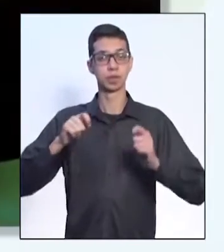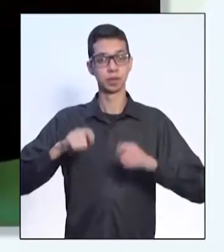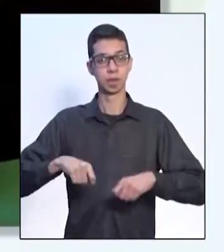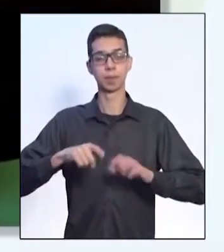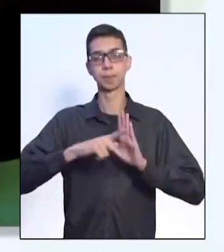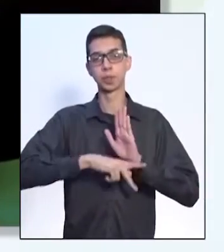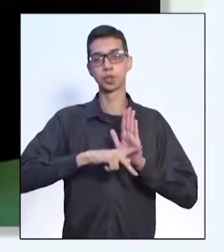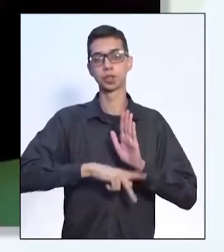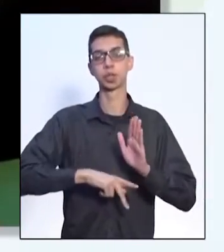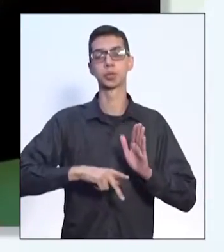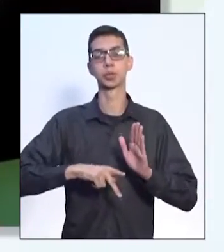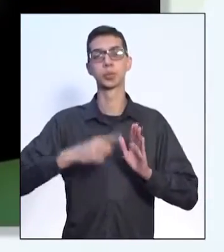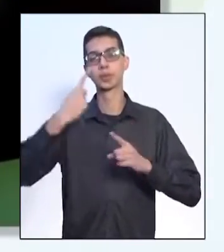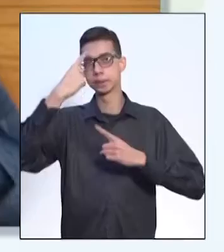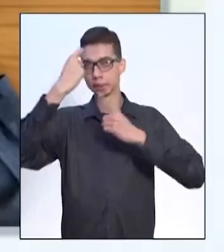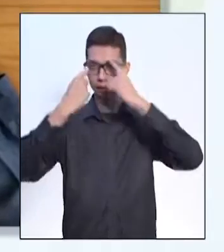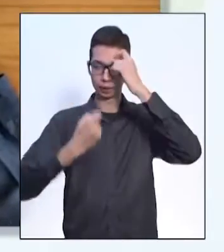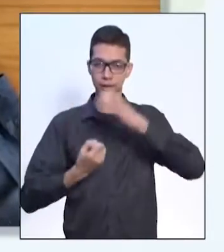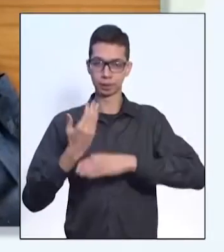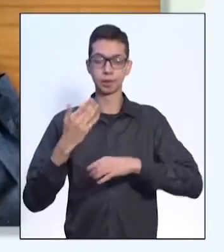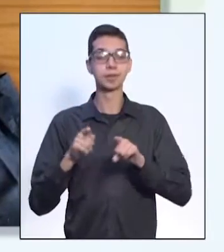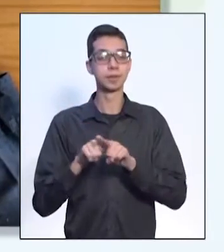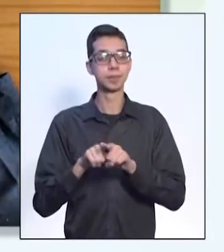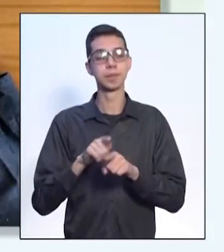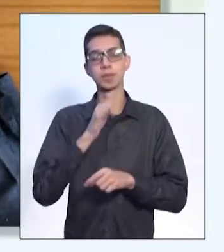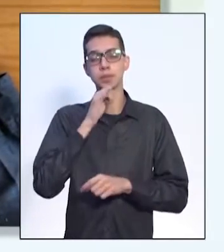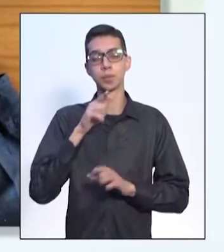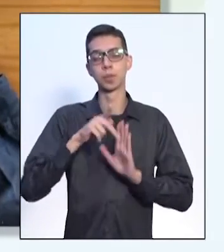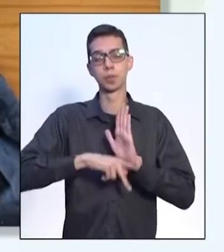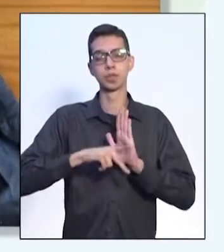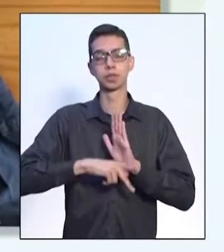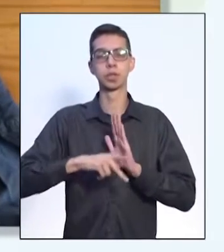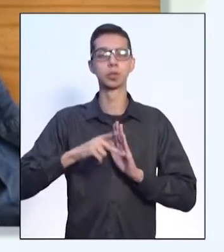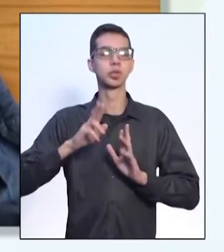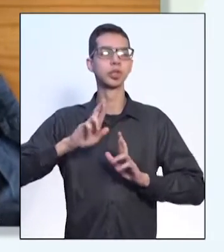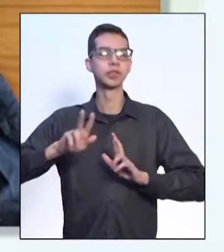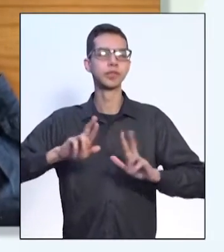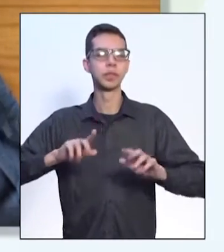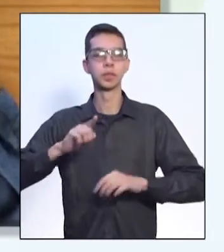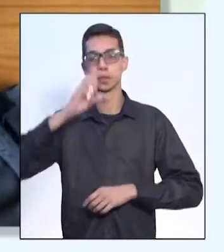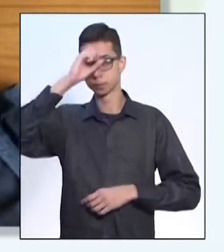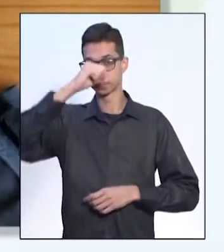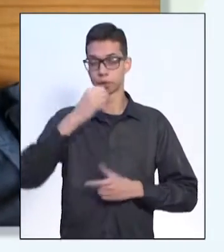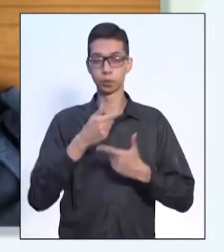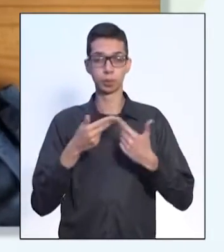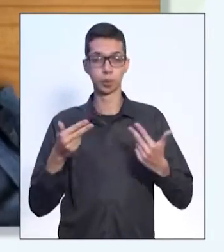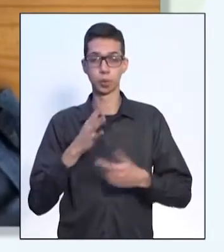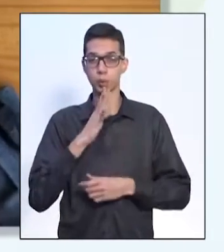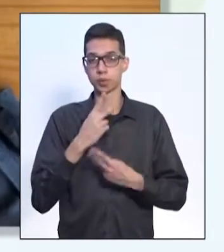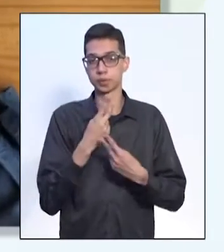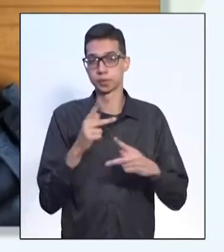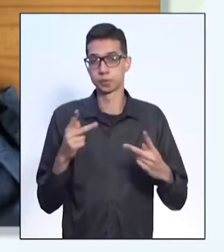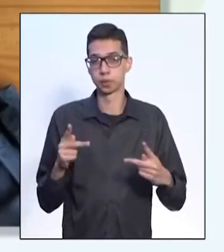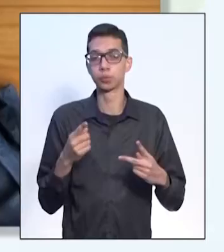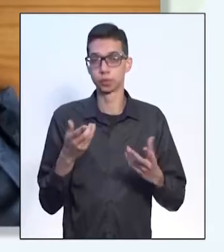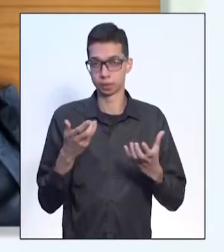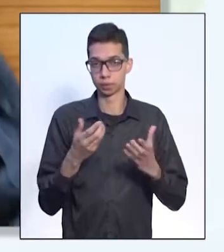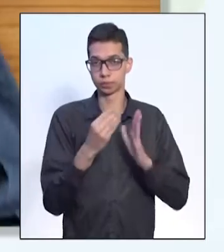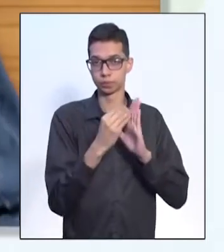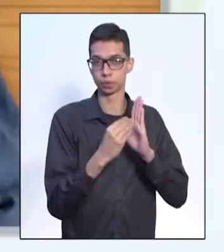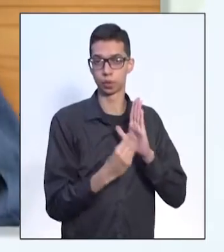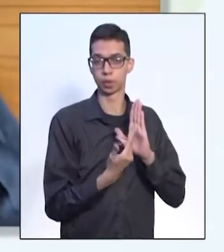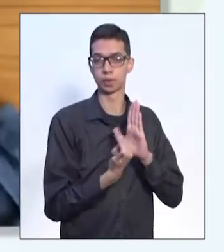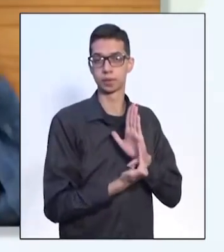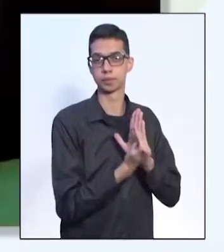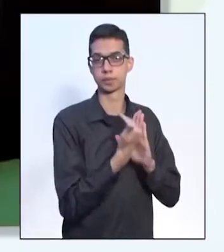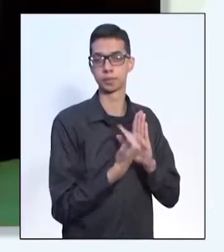quer criar um projeto para ilustrar de uma forma diferente o que você aprendeu em alguma área do conhecimento, né?